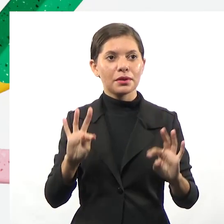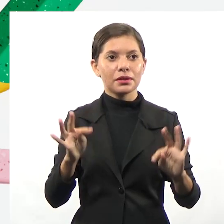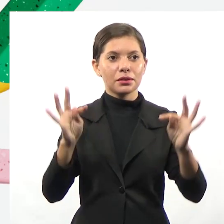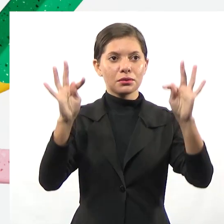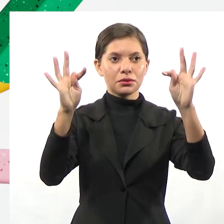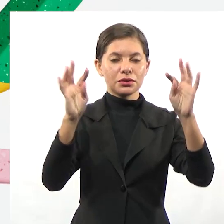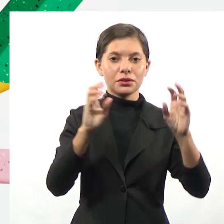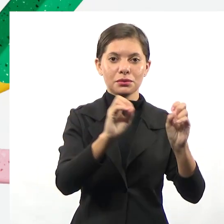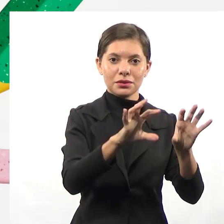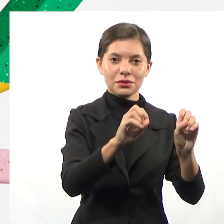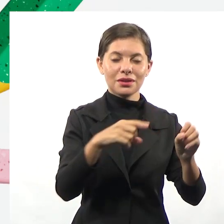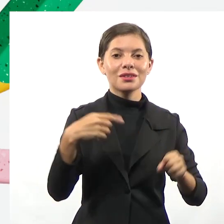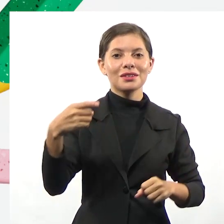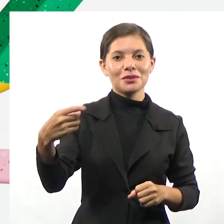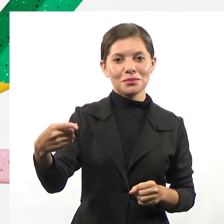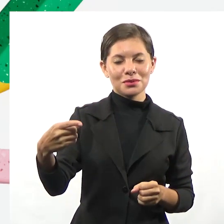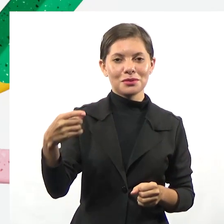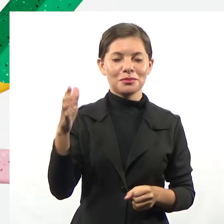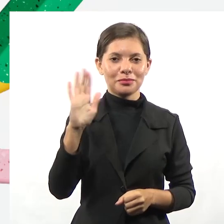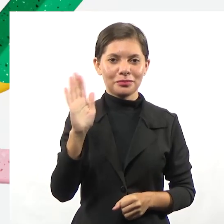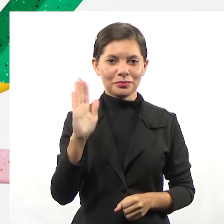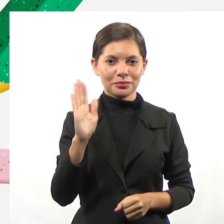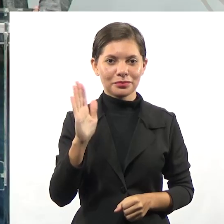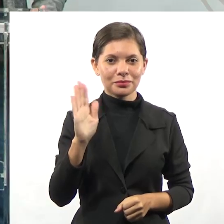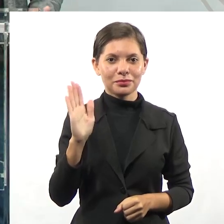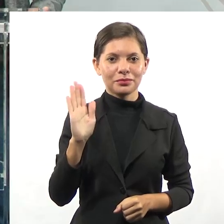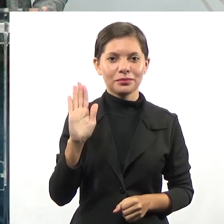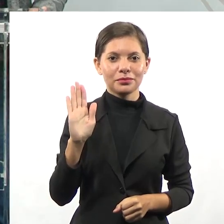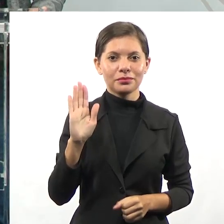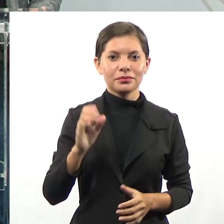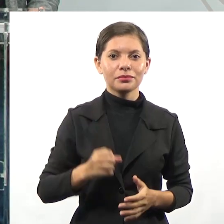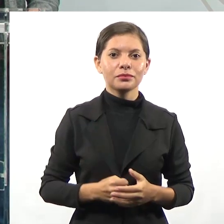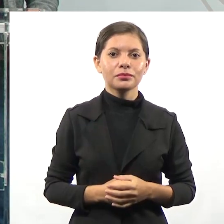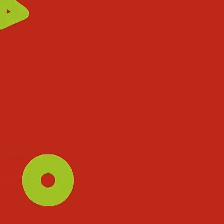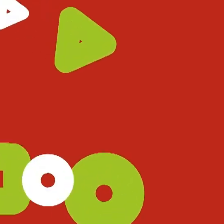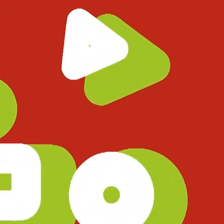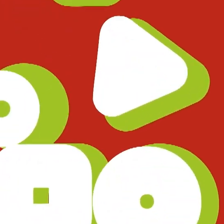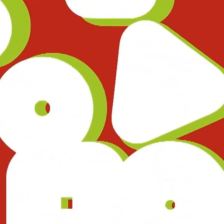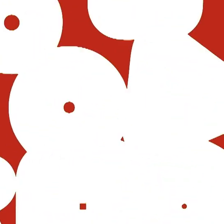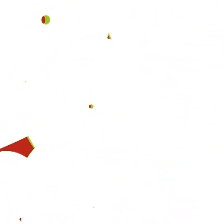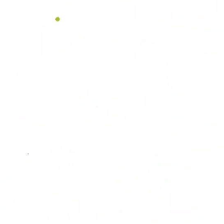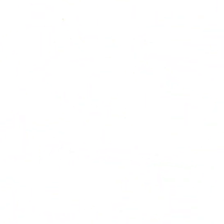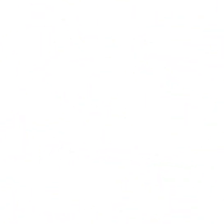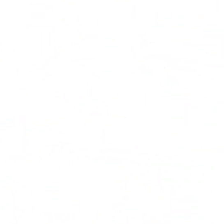na temática de tecnologias educacionais. Então, até a próxima aula.